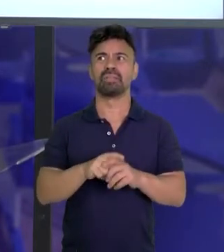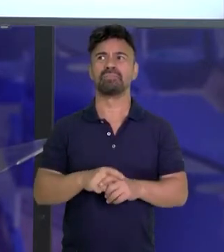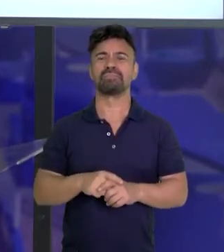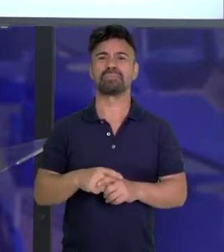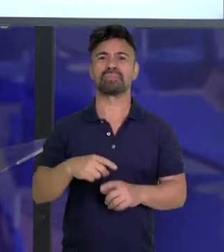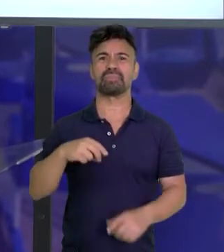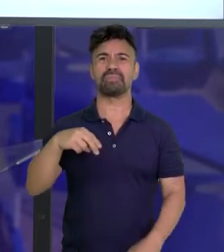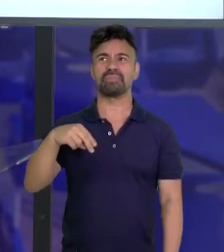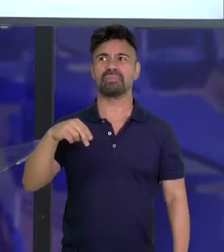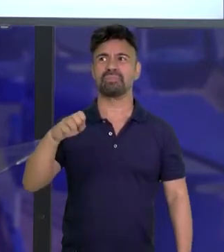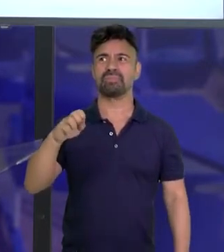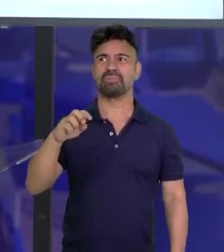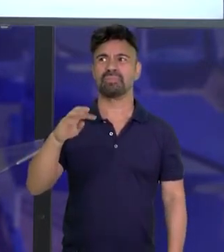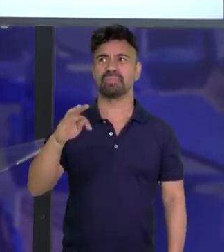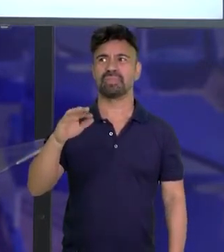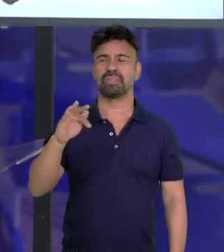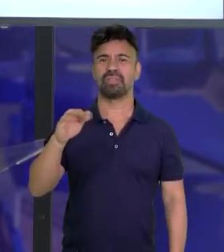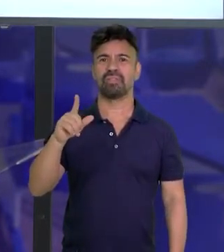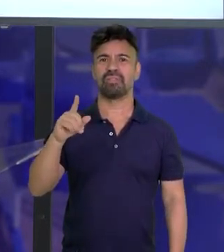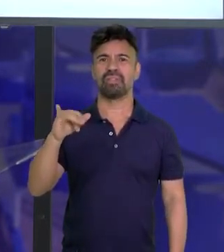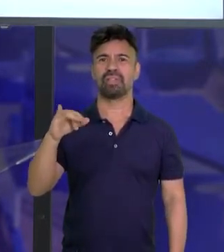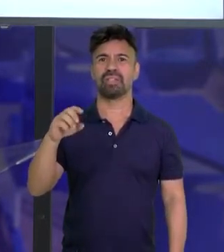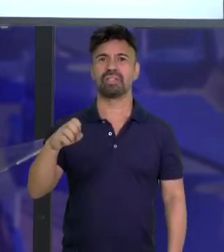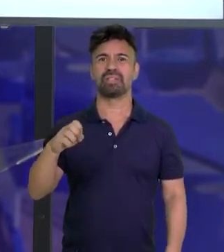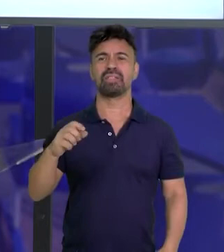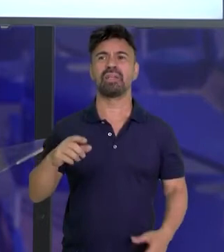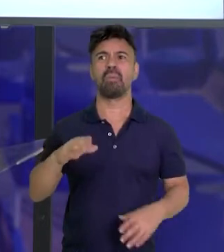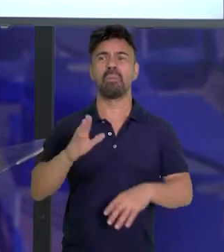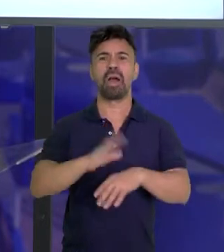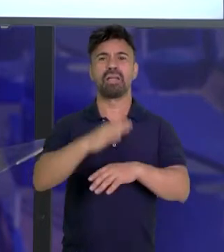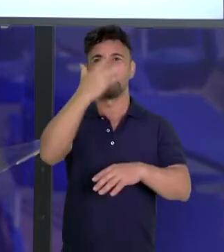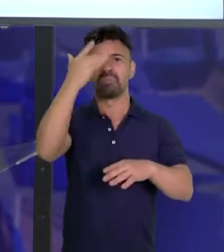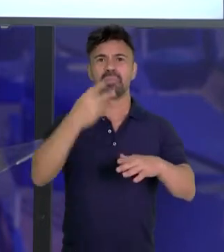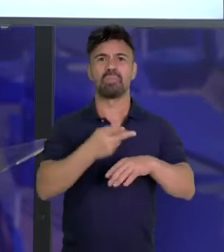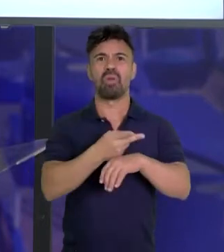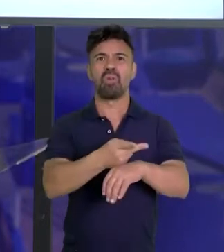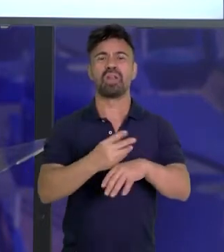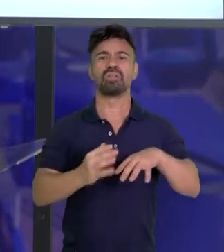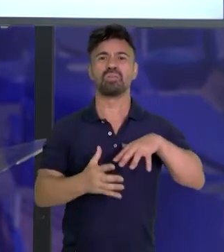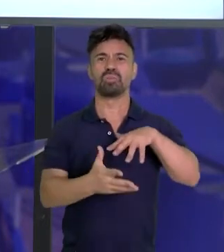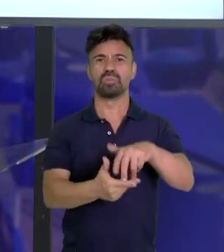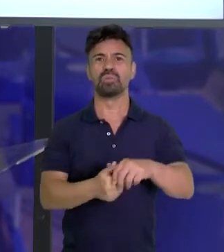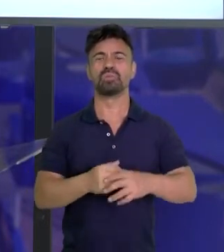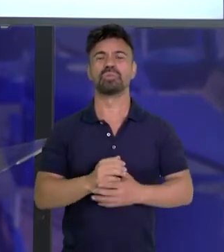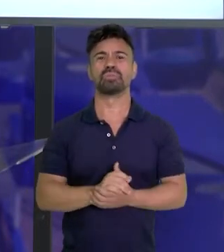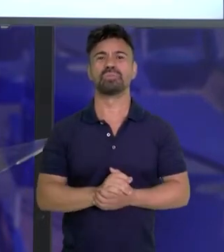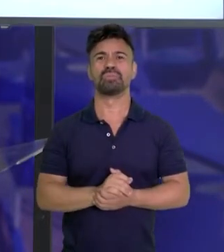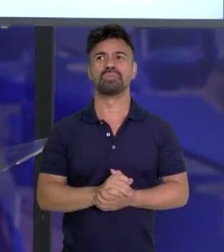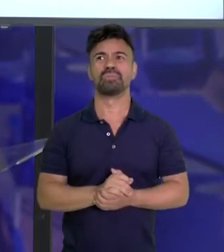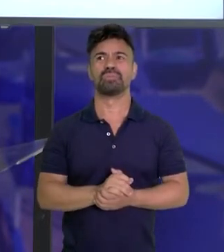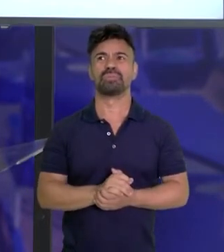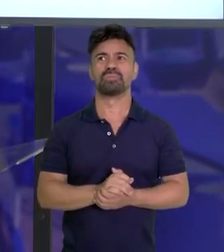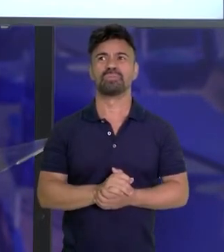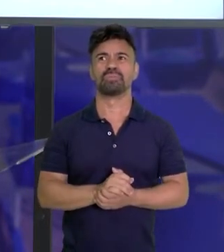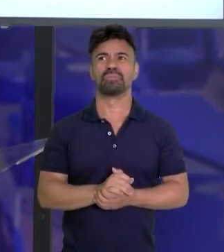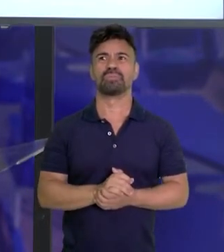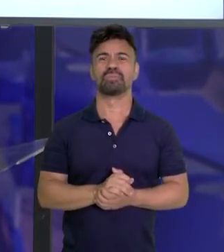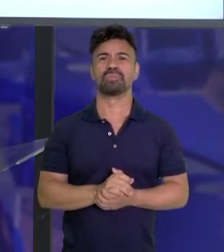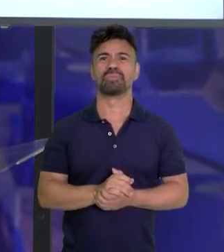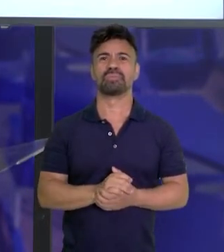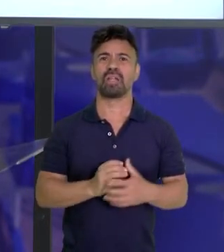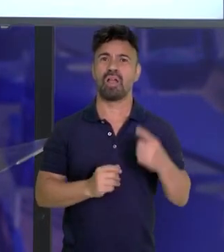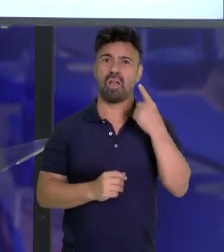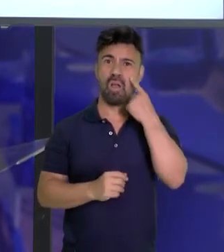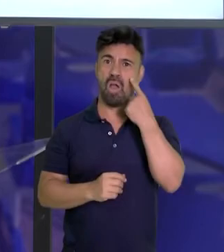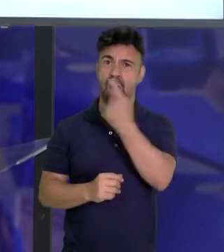séries investigativas, assista Os Mais Procurados do Mundo ou a série Explicando, tá? Então aqui